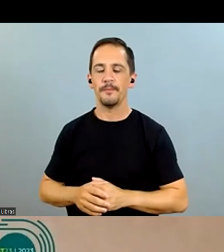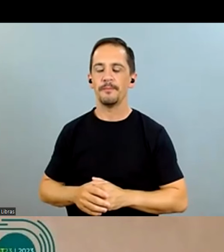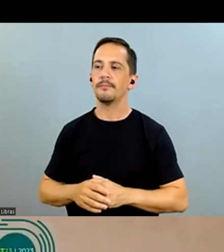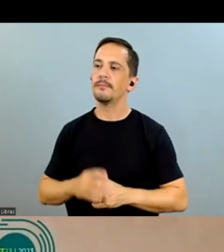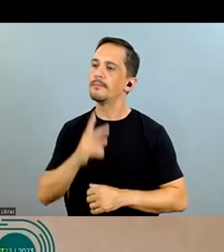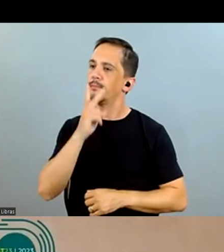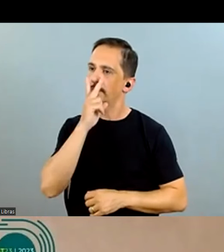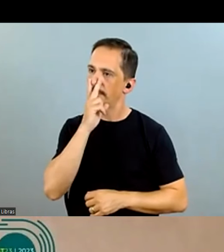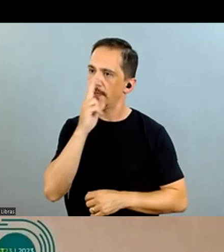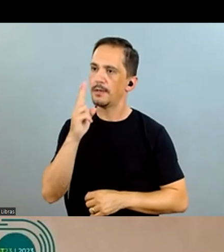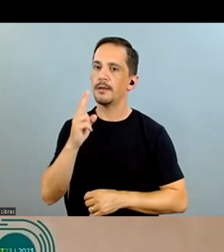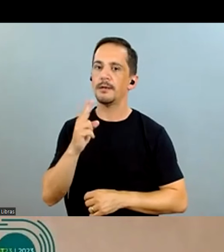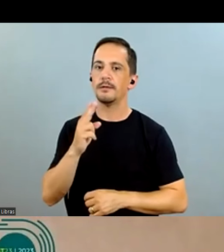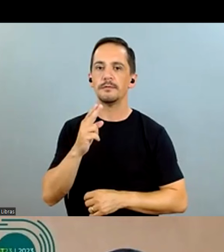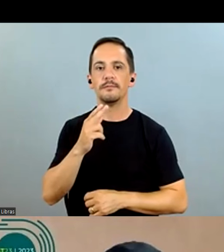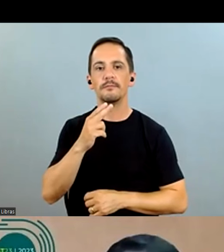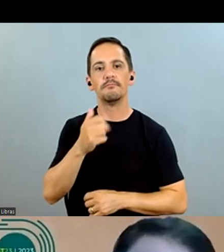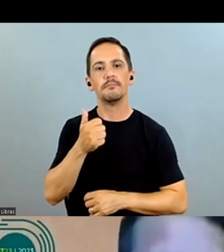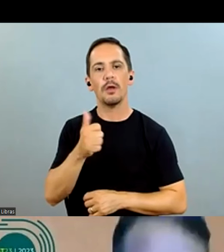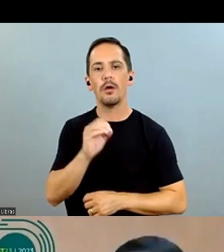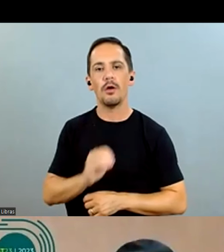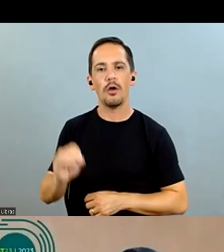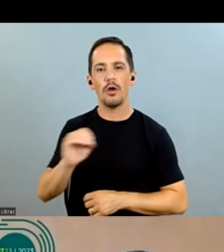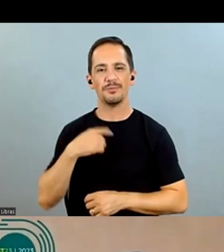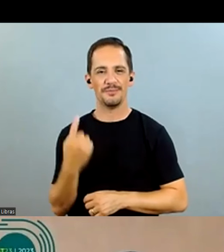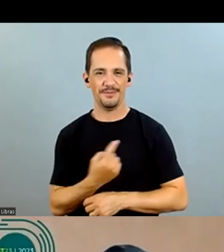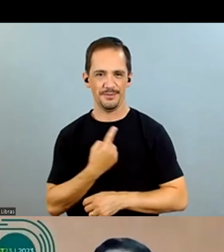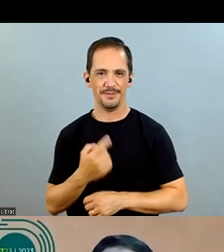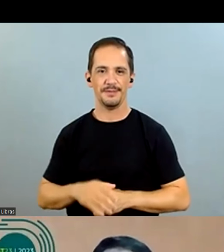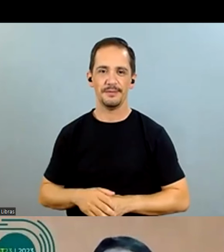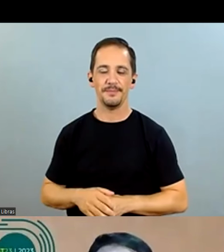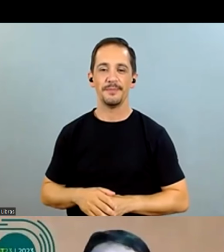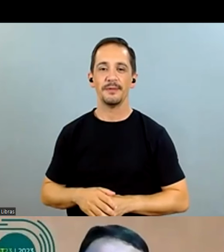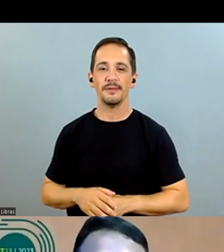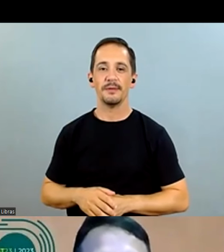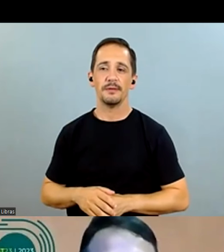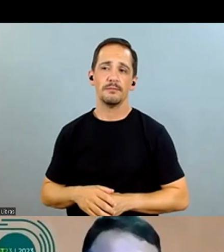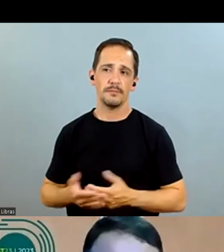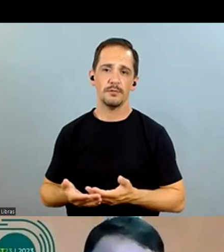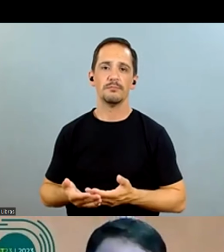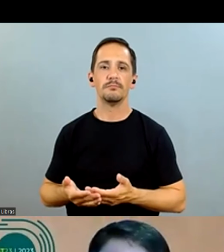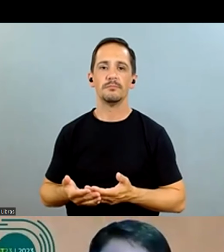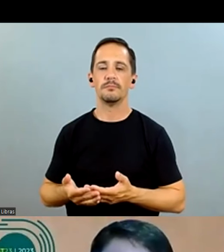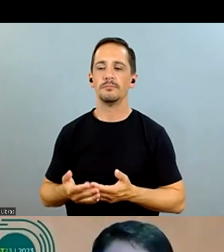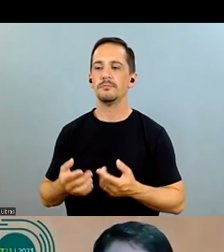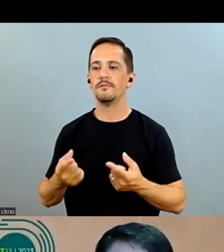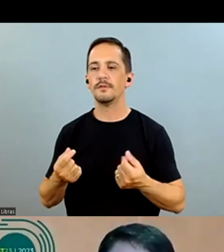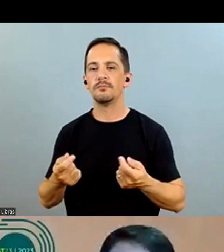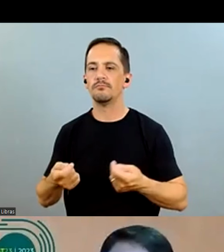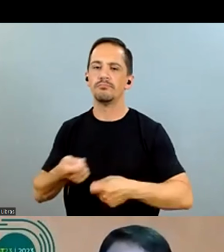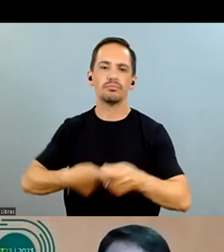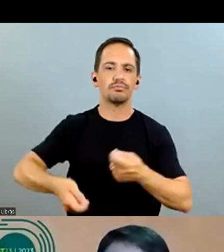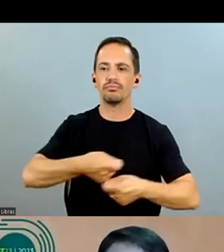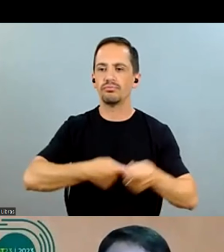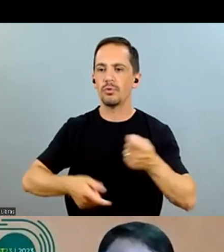bem mais favorável do que a gente imaginava eh acompanhando né o ciclo de de de afrouxamento monetário que a gente tá vendo Então a gente